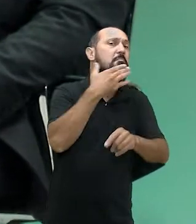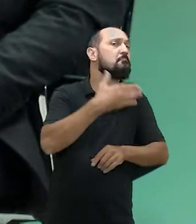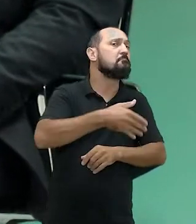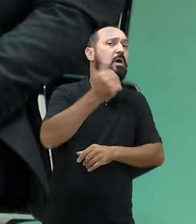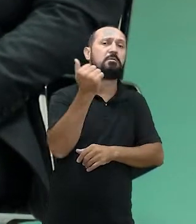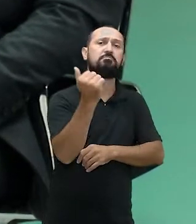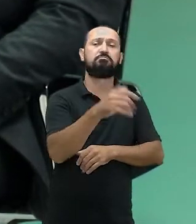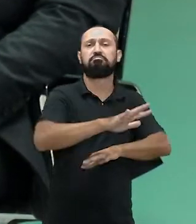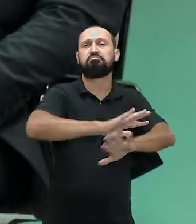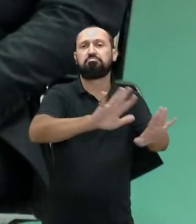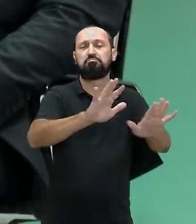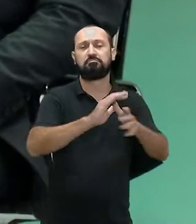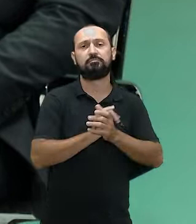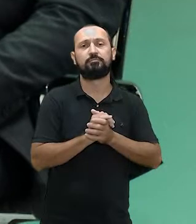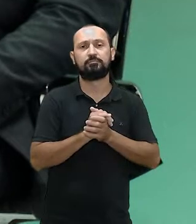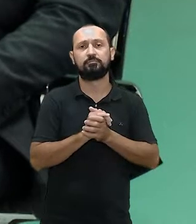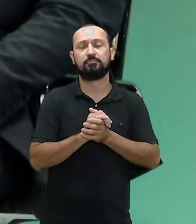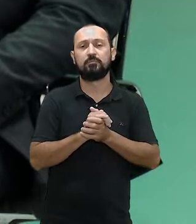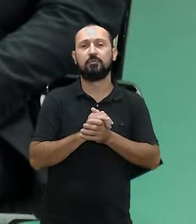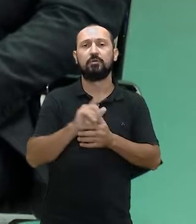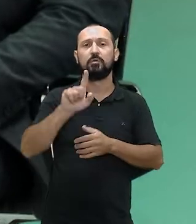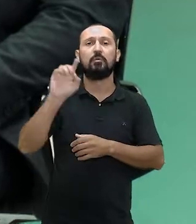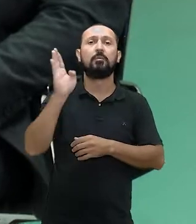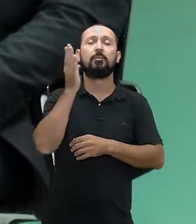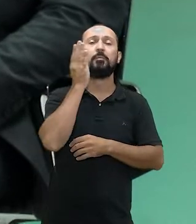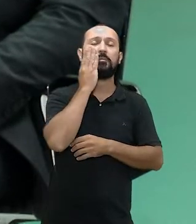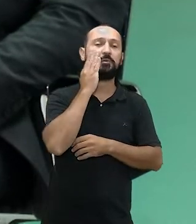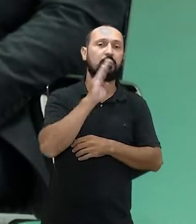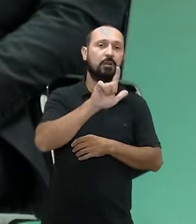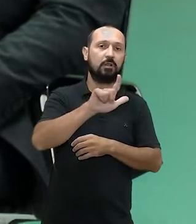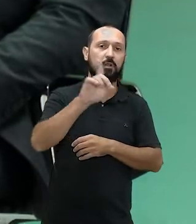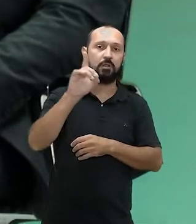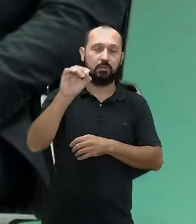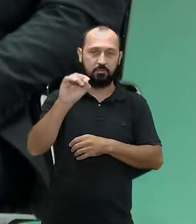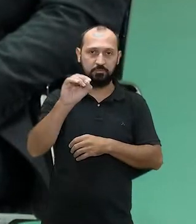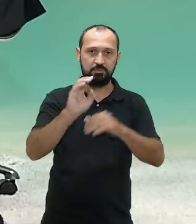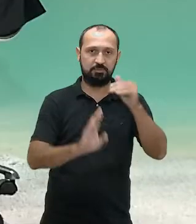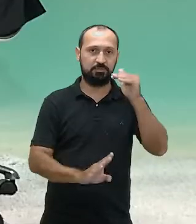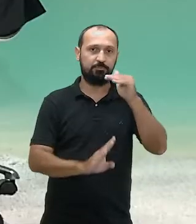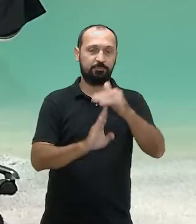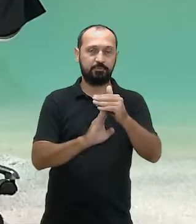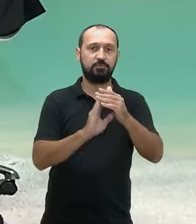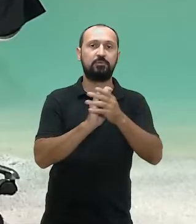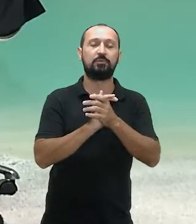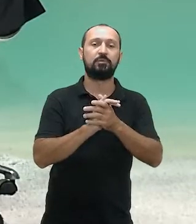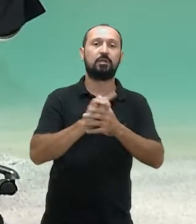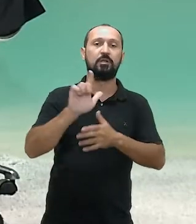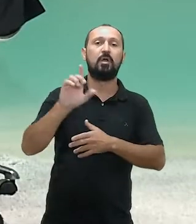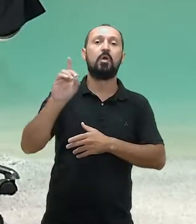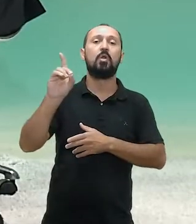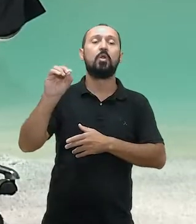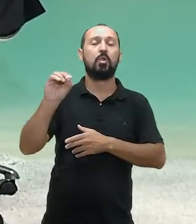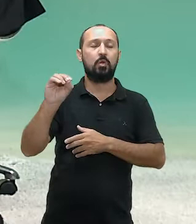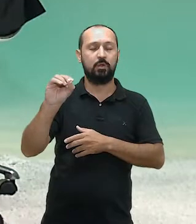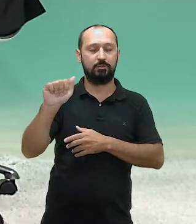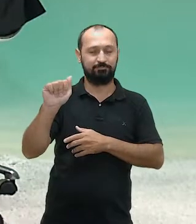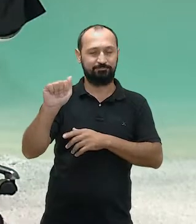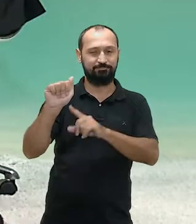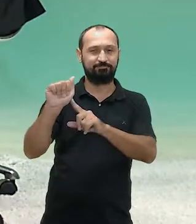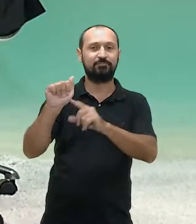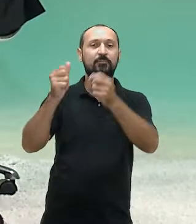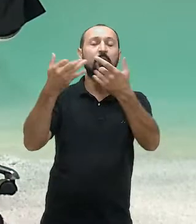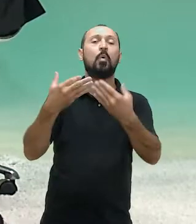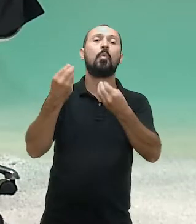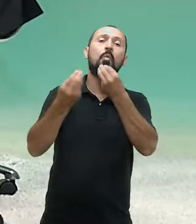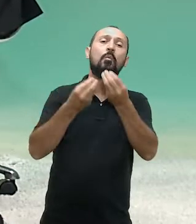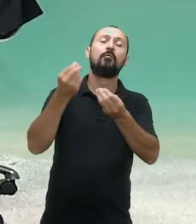aprover. Exato. Mas, esse 1 bilhão é previsto na LDO, esse limite. E na LOA é previsto